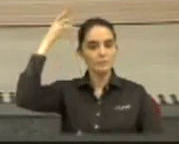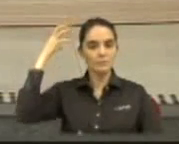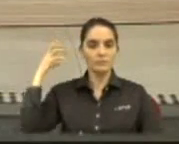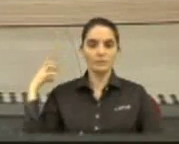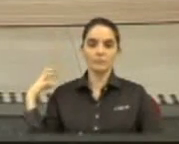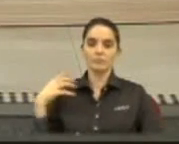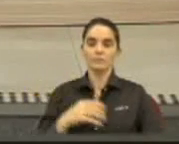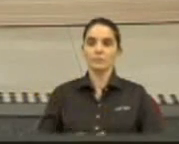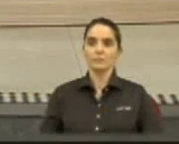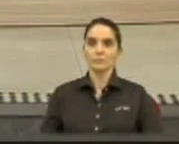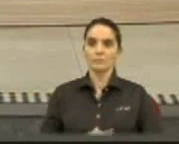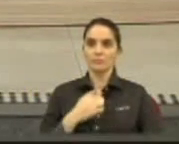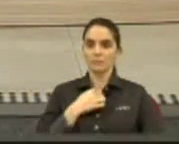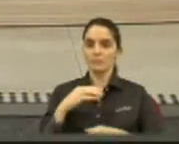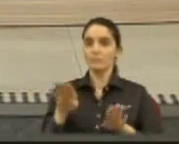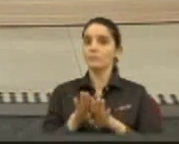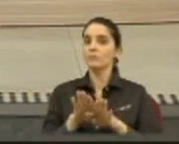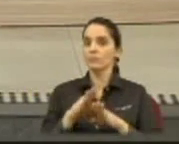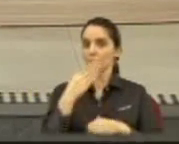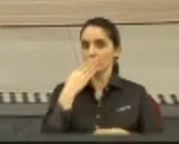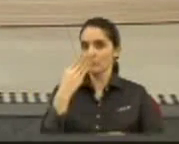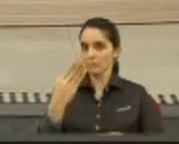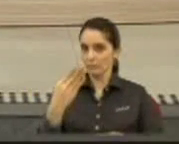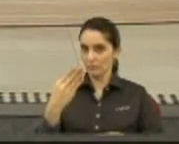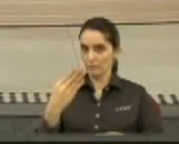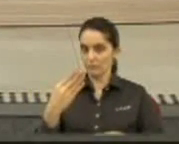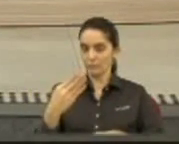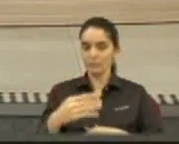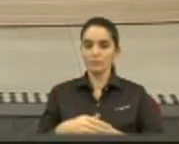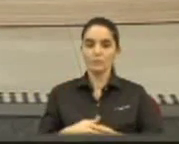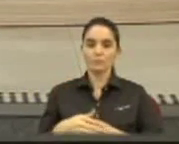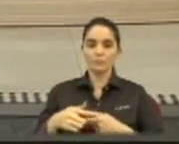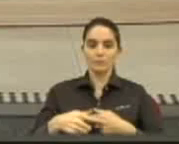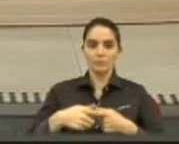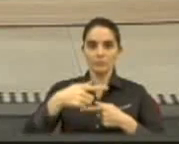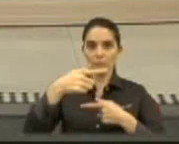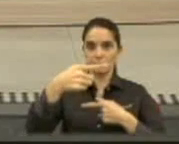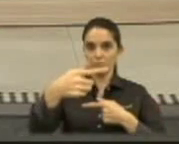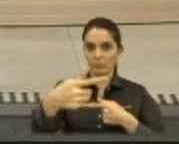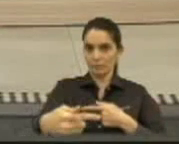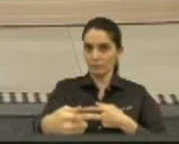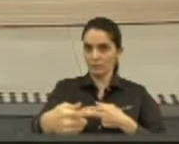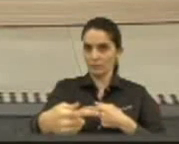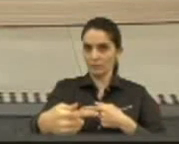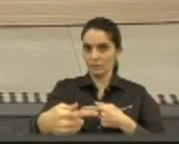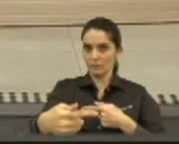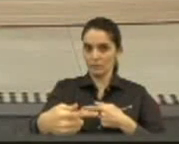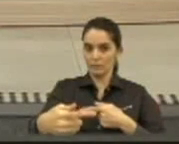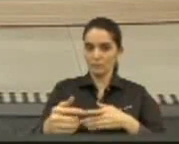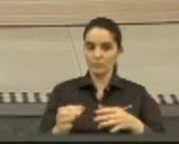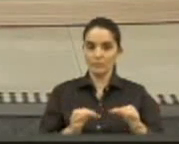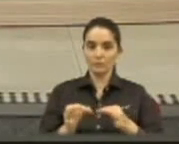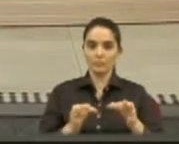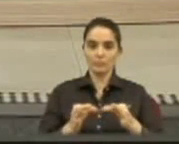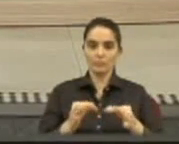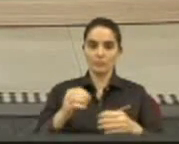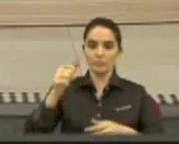Lubogo. Eu também peço adiamento por esta sessão do projeto